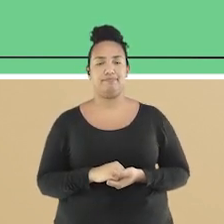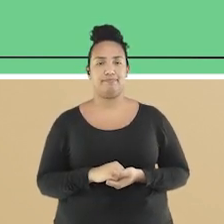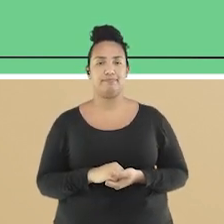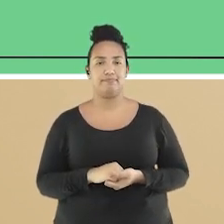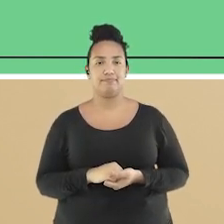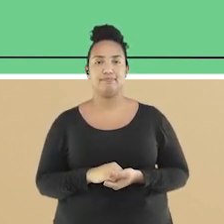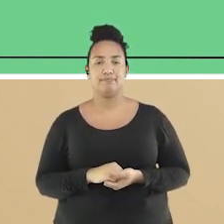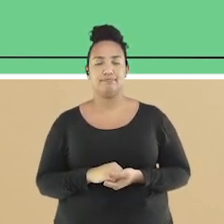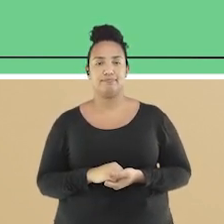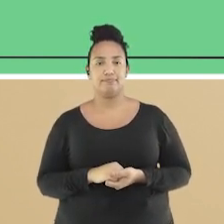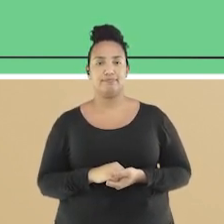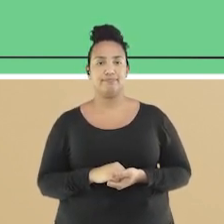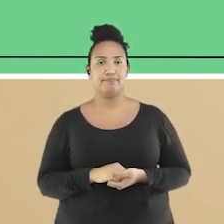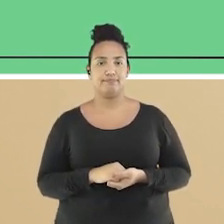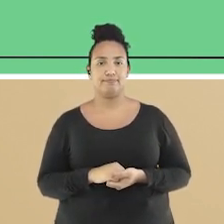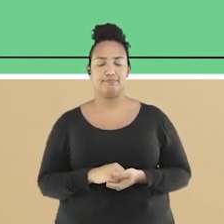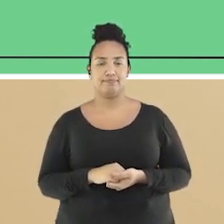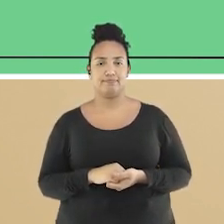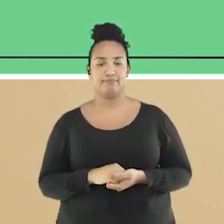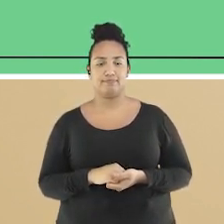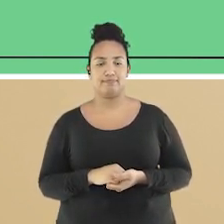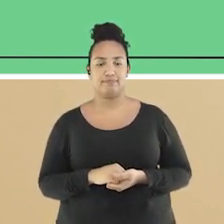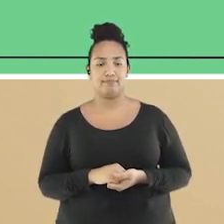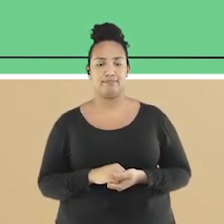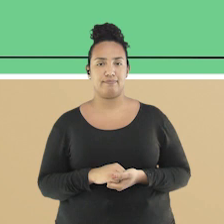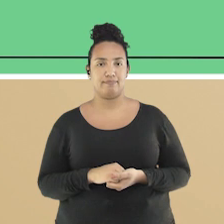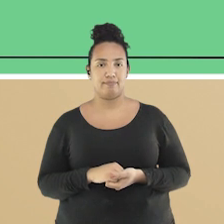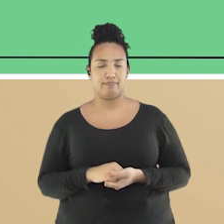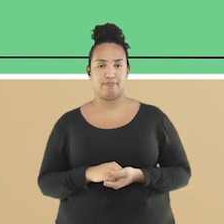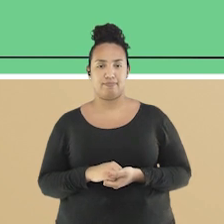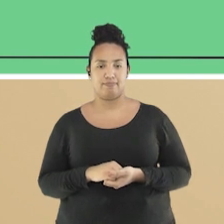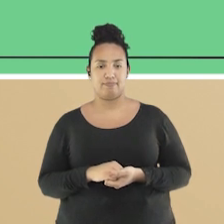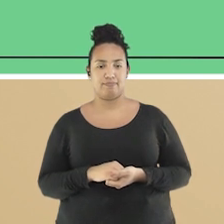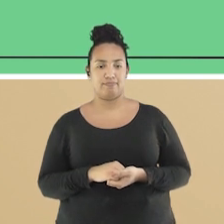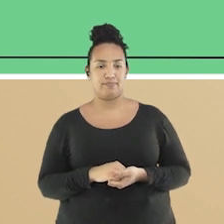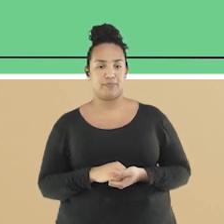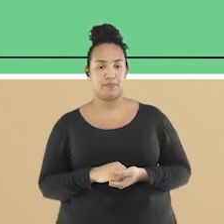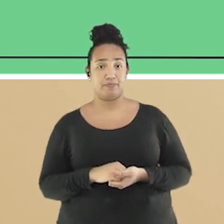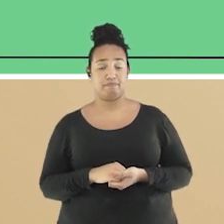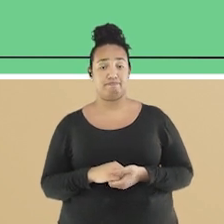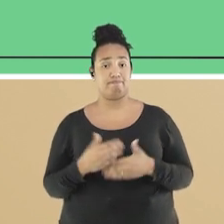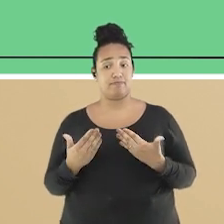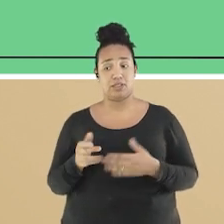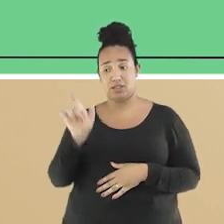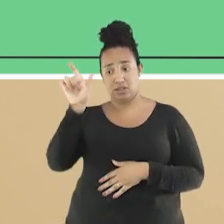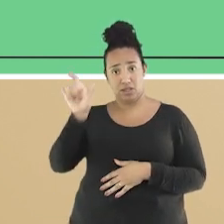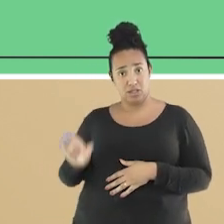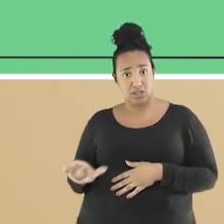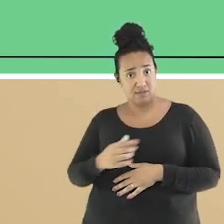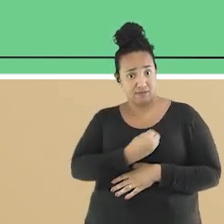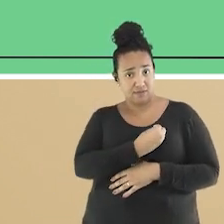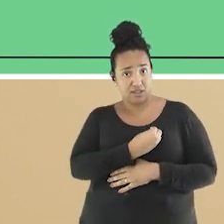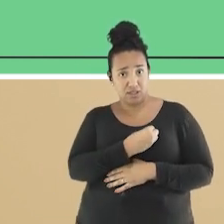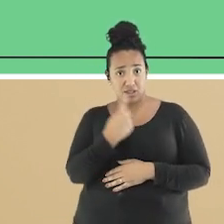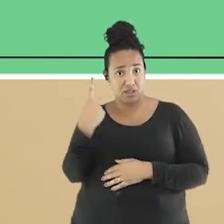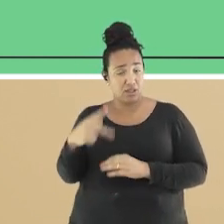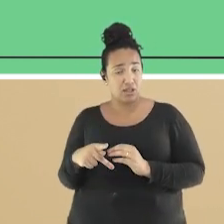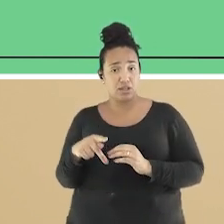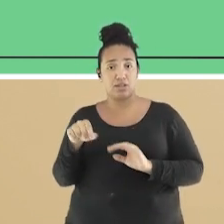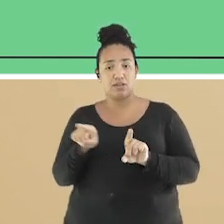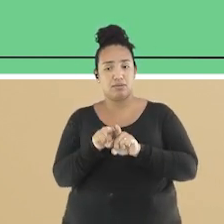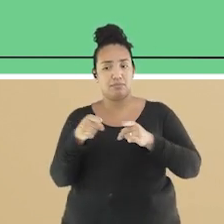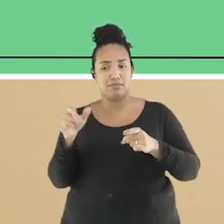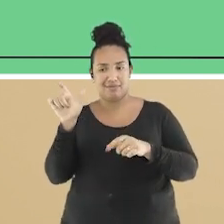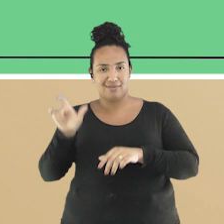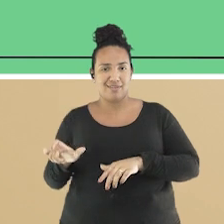achievements are remembered and celebrated on this day. A vida dele e as suas realizações